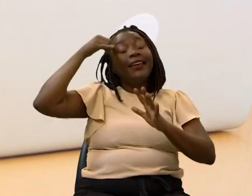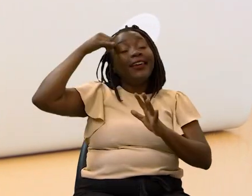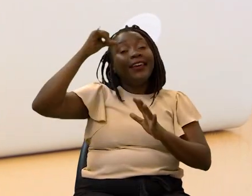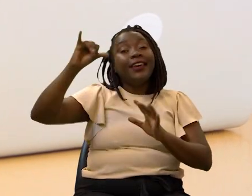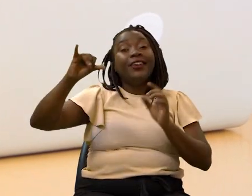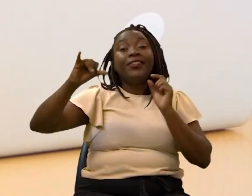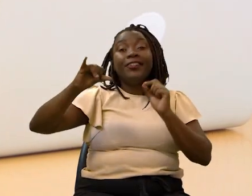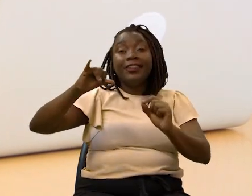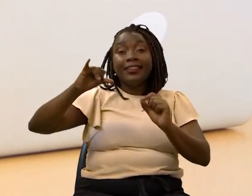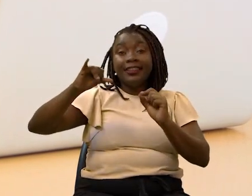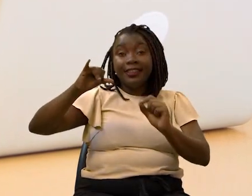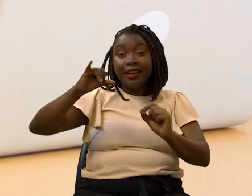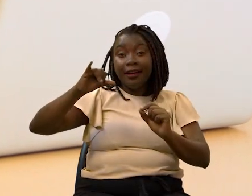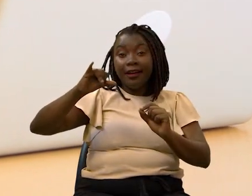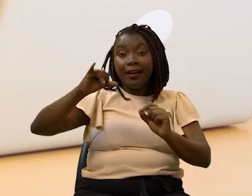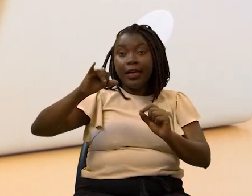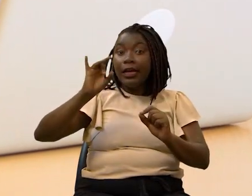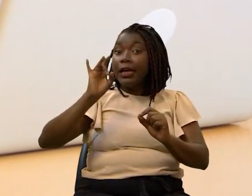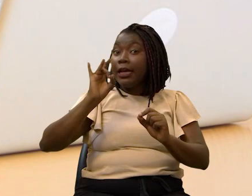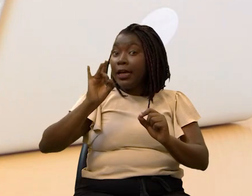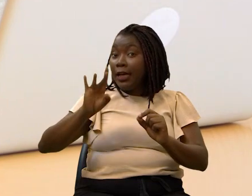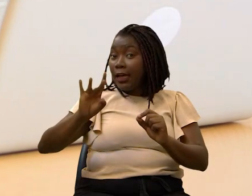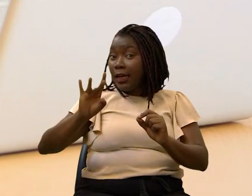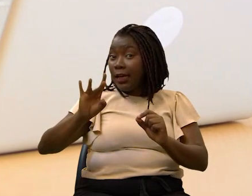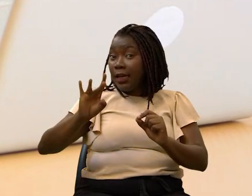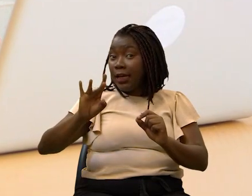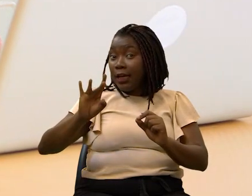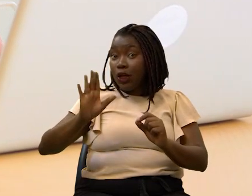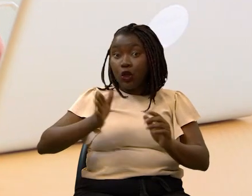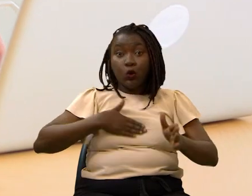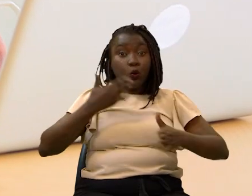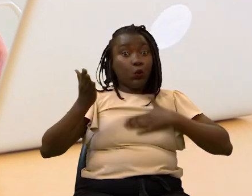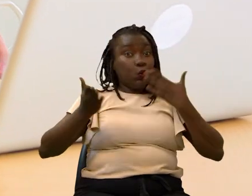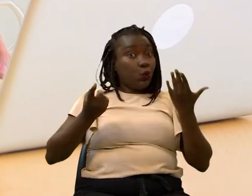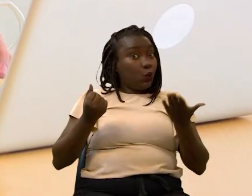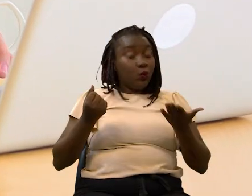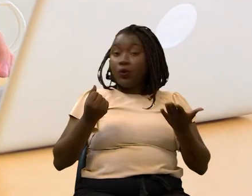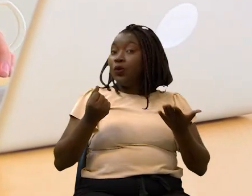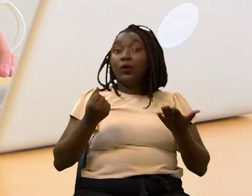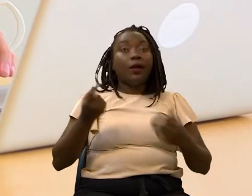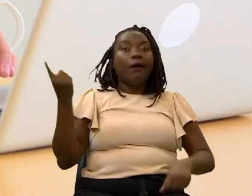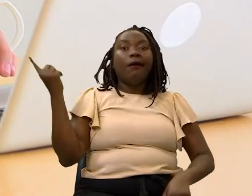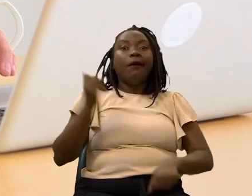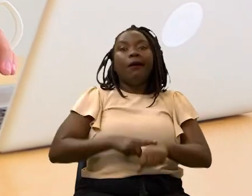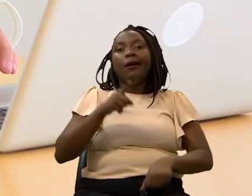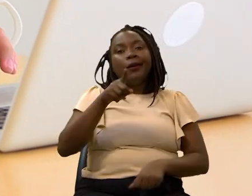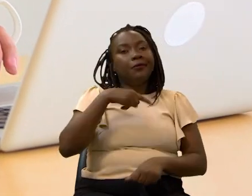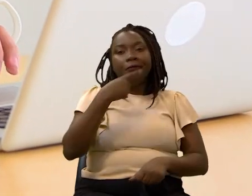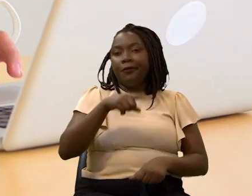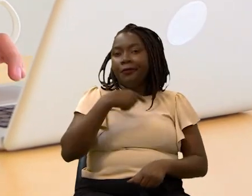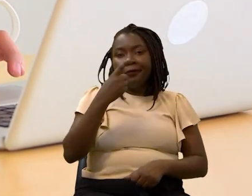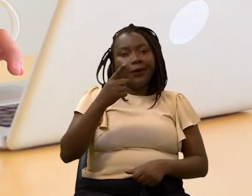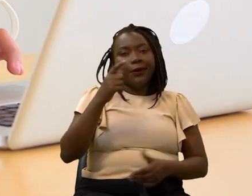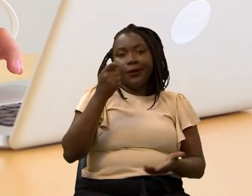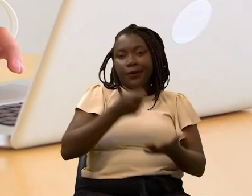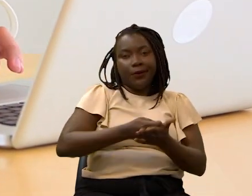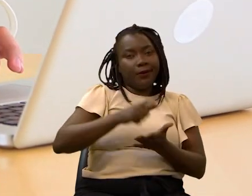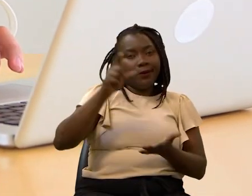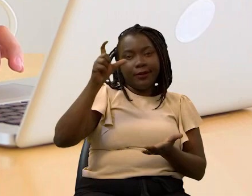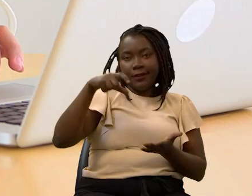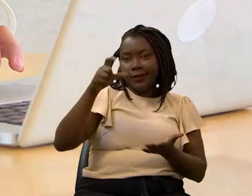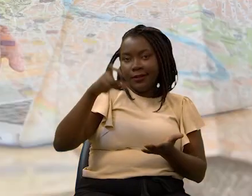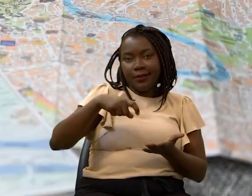E evitar não apenas sustos financeiros, mas em cima da hora você não vai conseguir